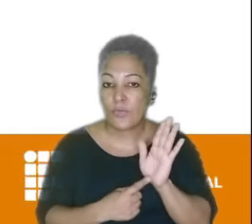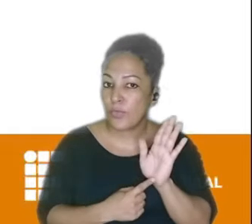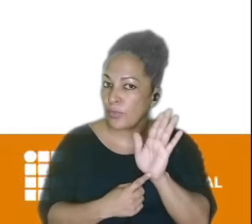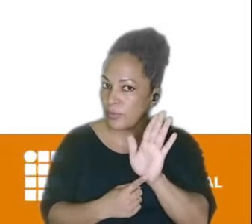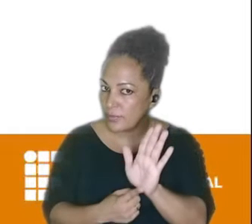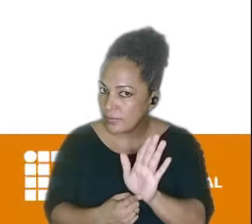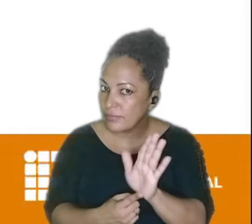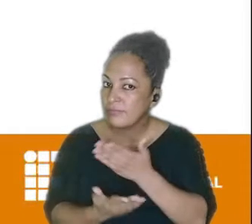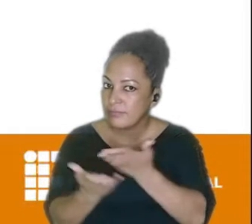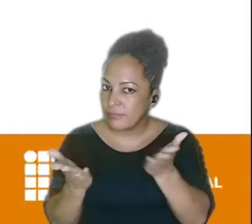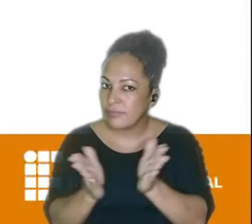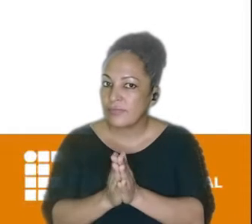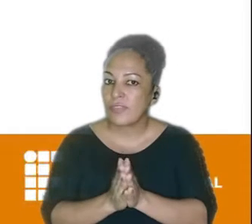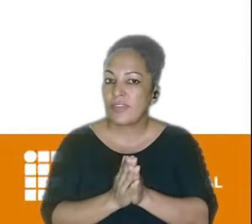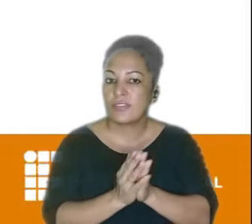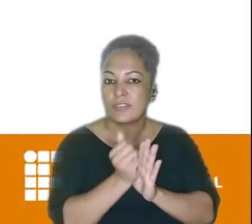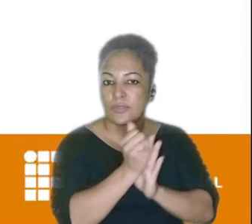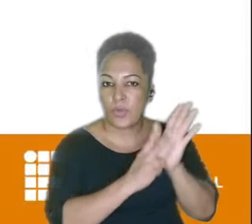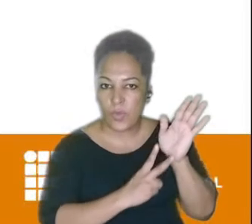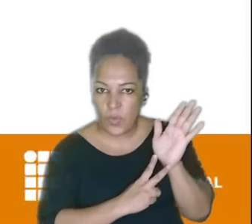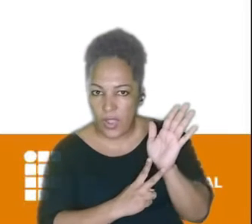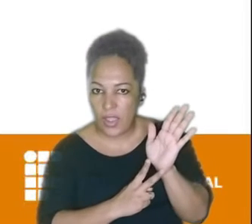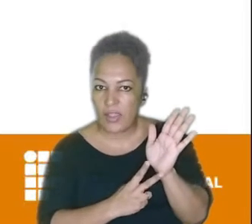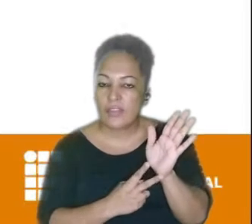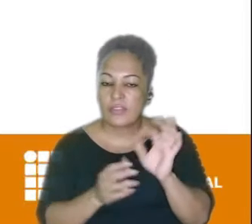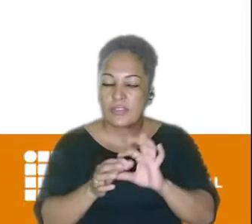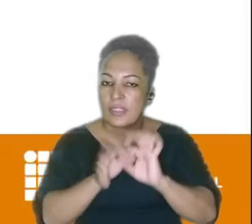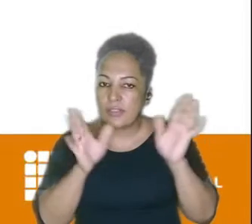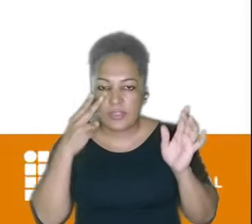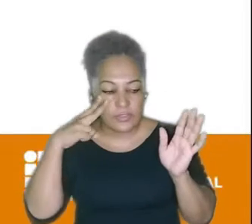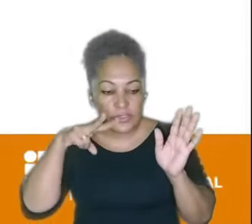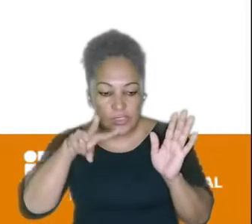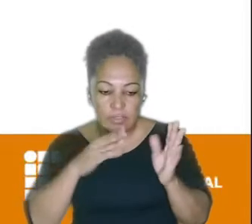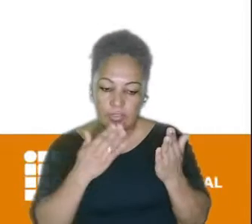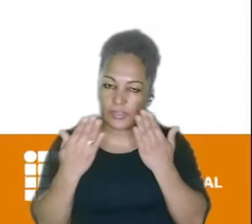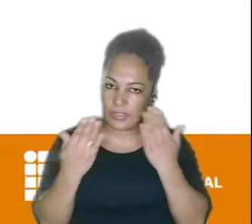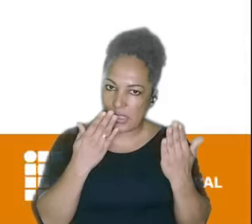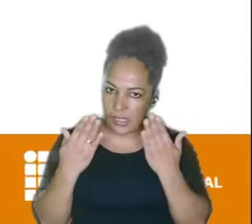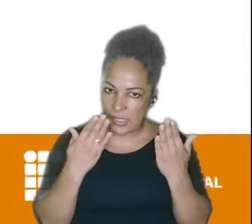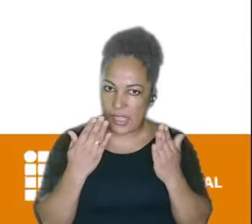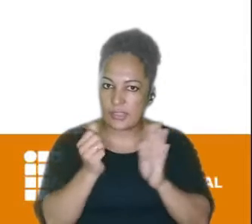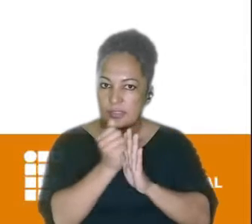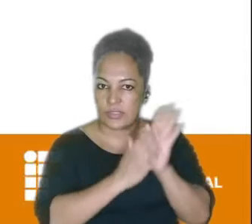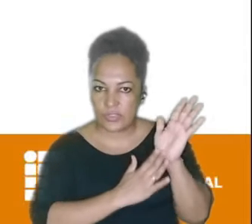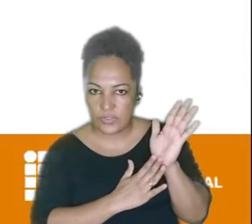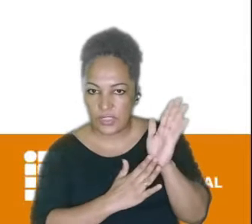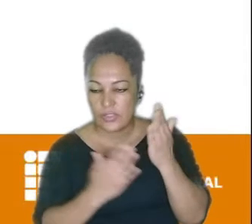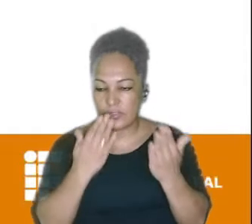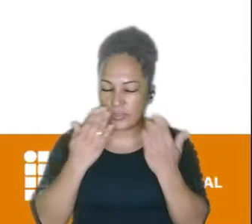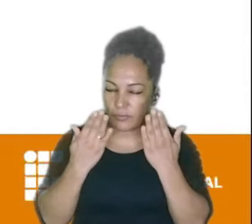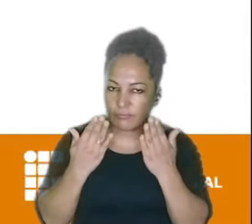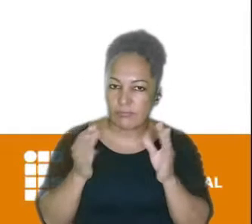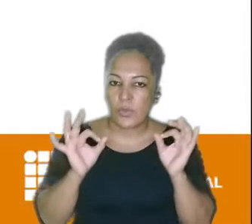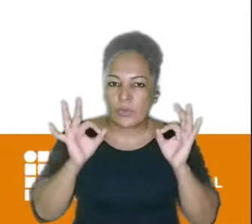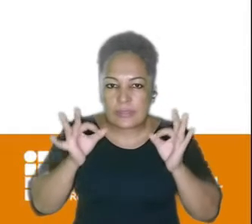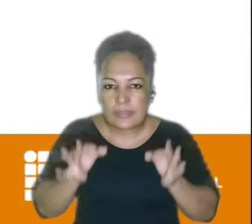é o que eu vou trazer, que vai estar disponível para vocês em cada uma das tarefas que vocês vão ter que fazer de modelagem. Então, vai ter uma análise de caso lá. Algumas análises